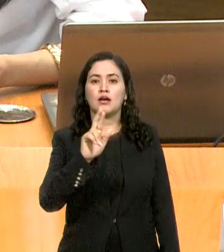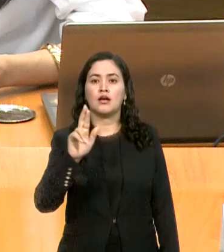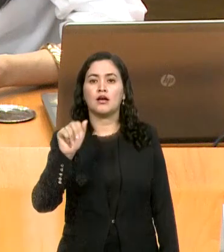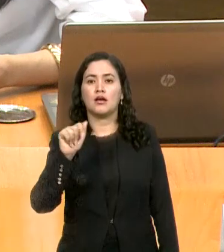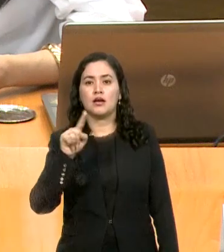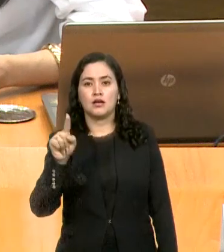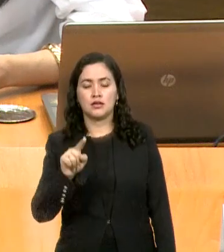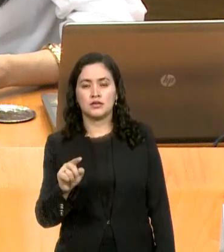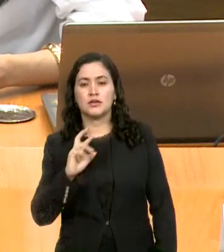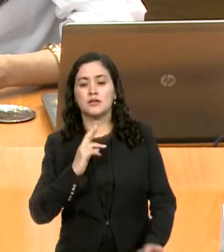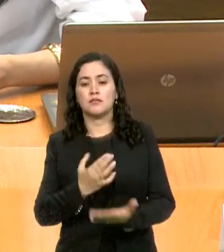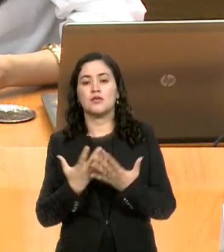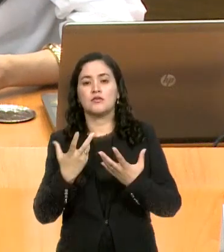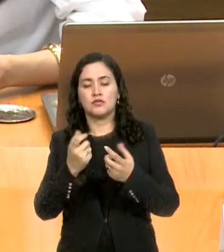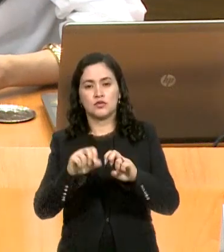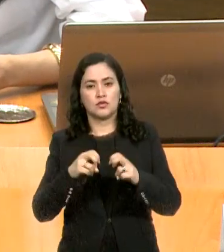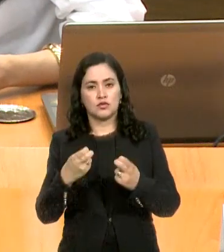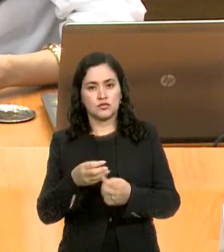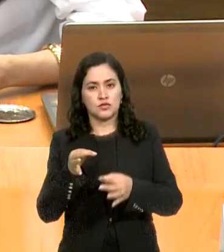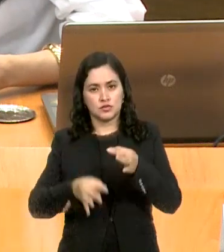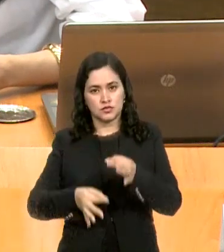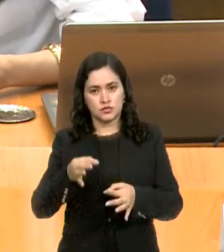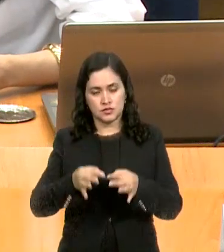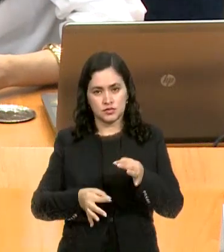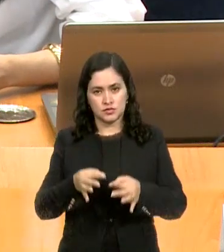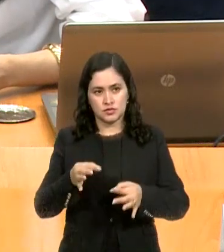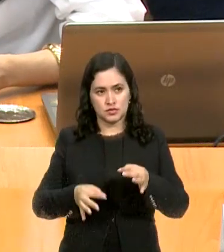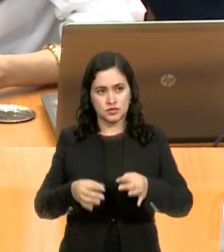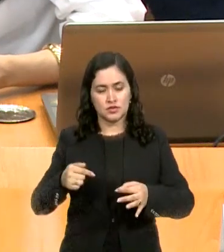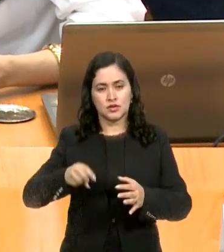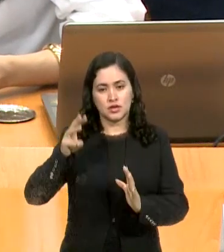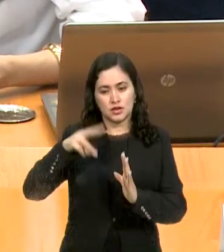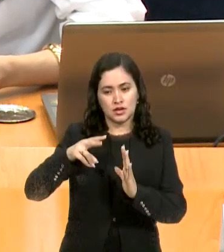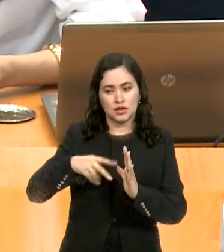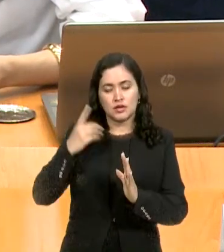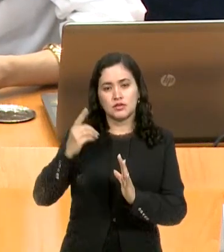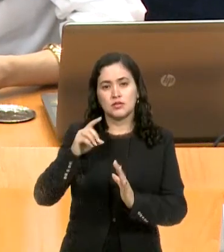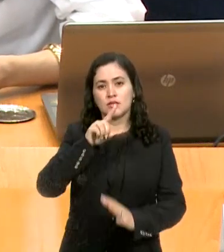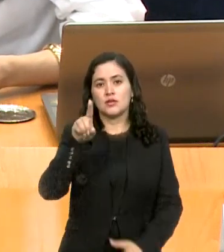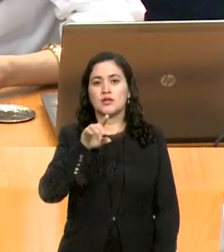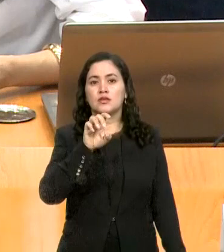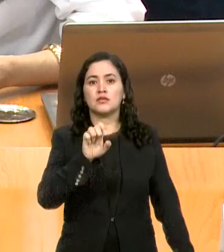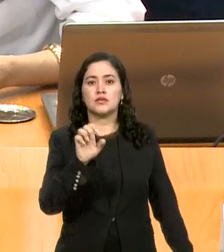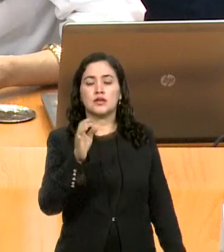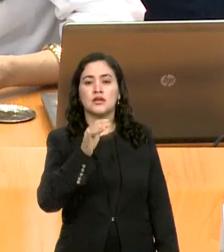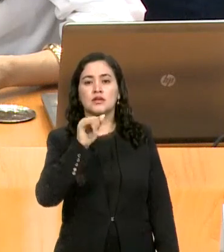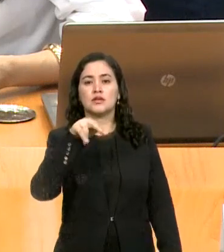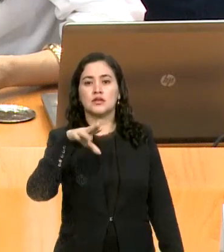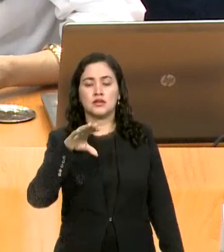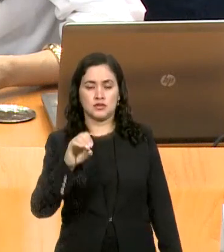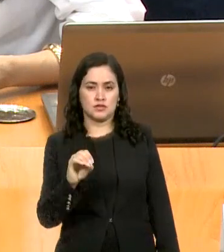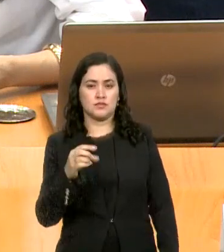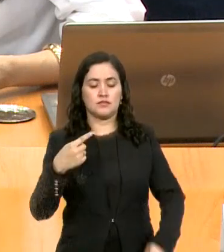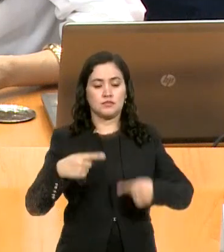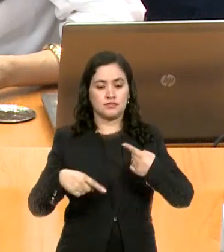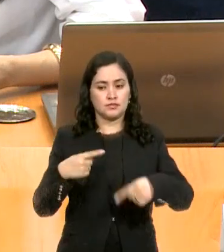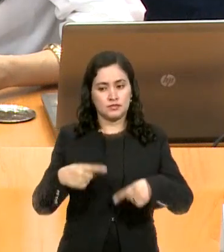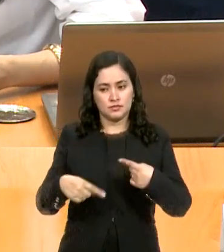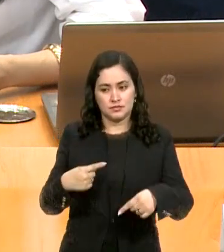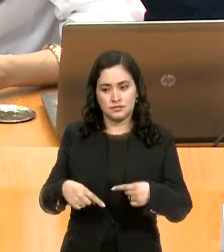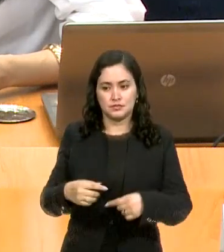de Constituição, Justiça e Cidadania, relator deputado Zé Inácio. Em discussão,